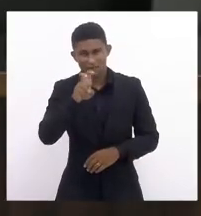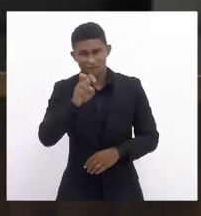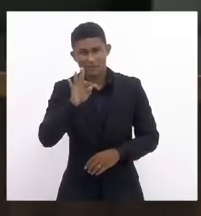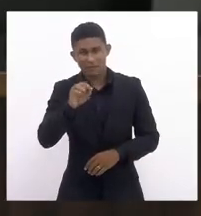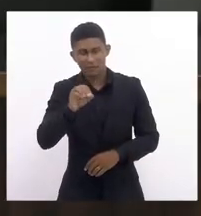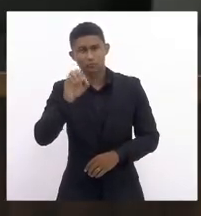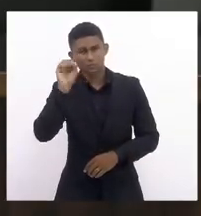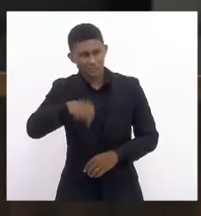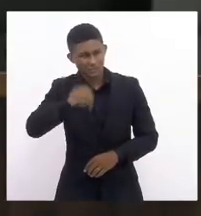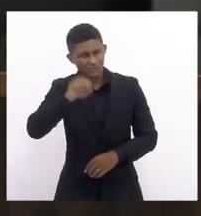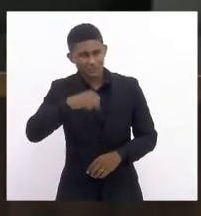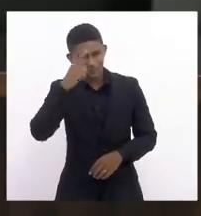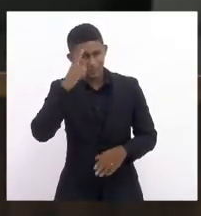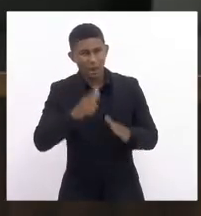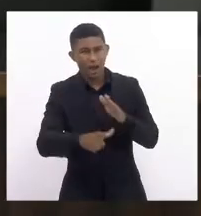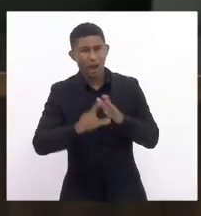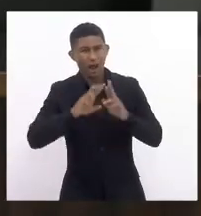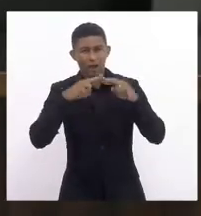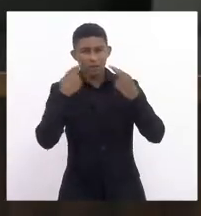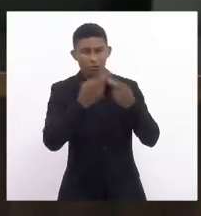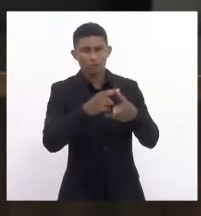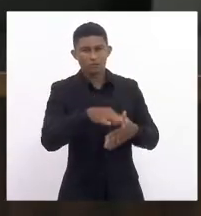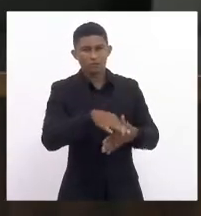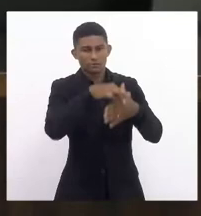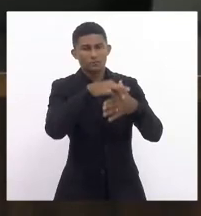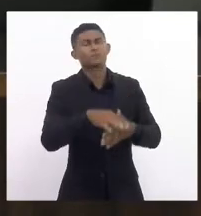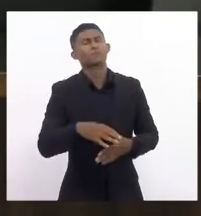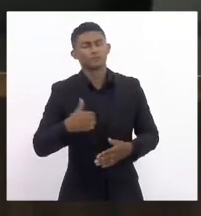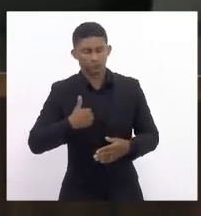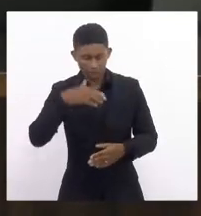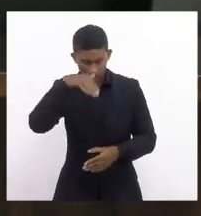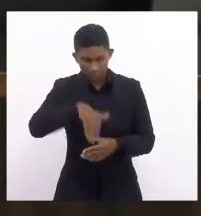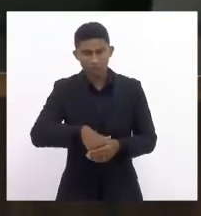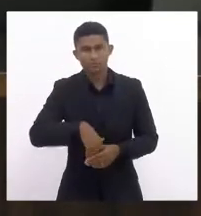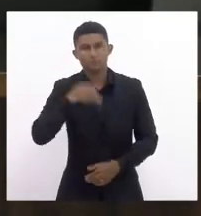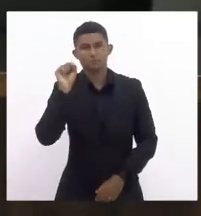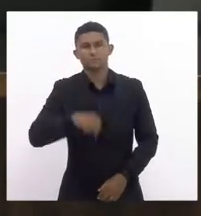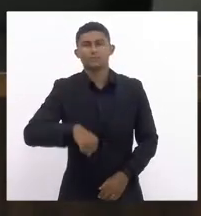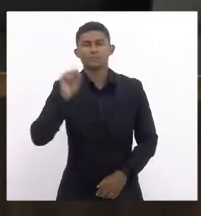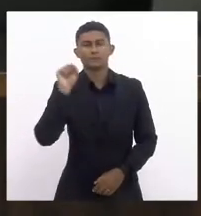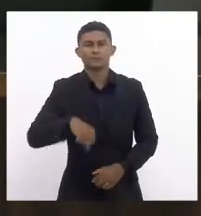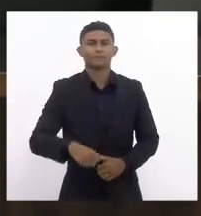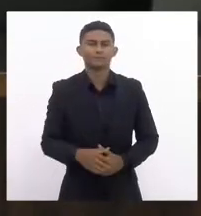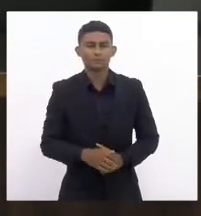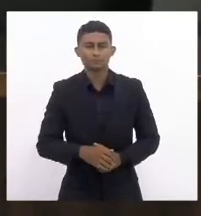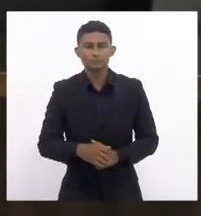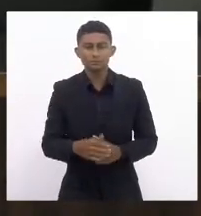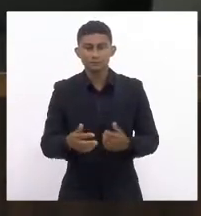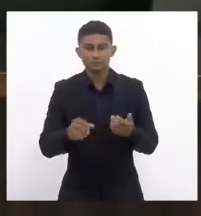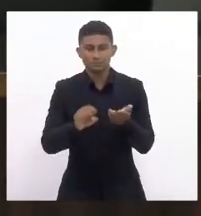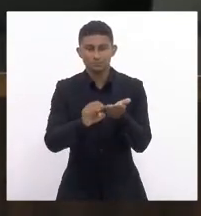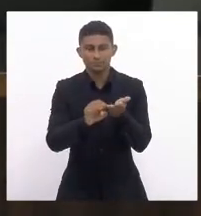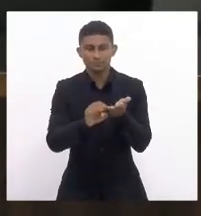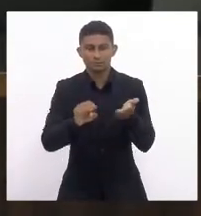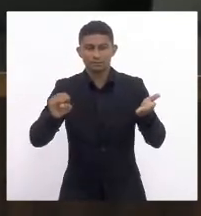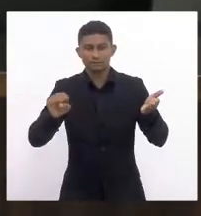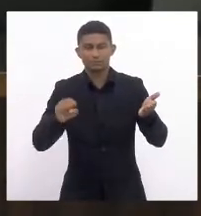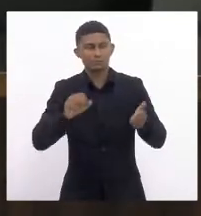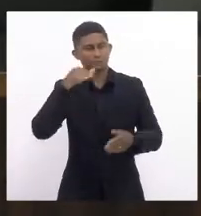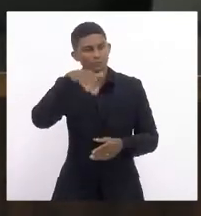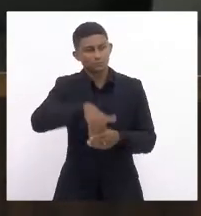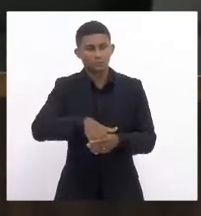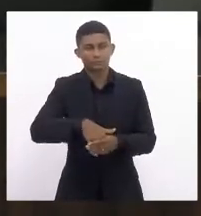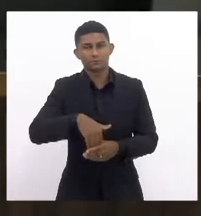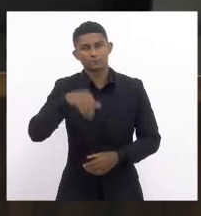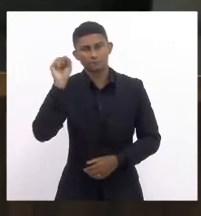no acordo do Colégio de Líderes. Presidente. Eu voto sim, presidente. Samuel Malafaia vota sim. Eu sei, Samuel,